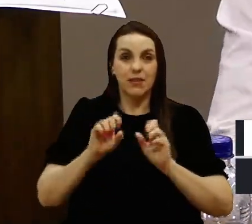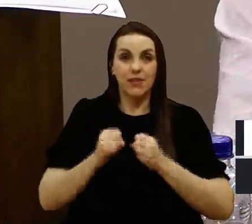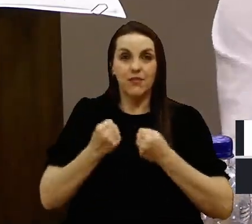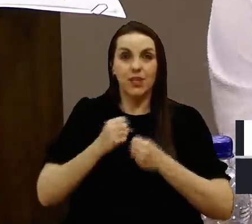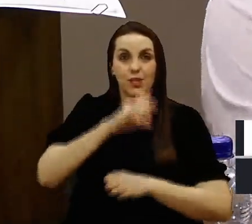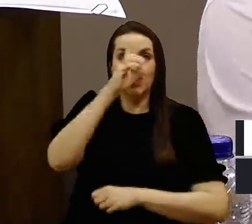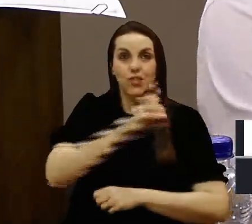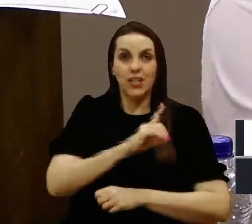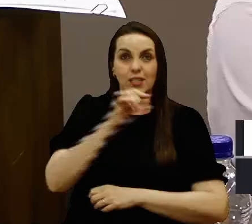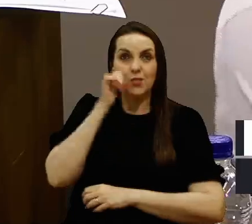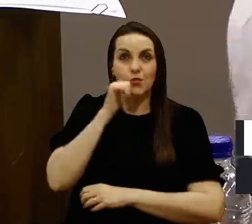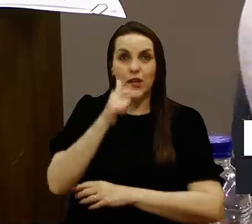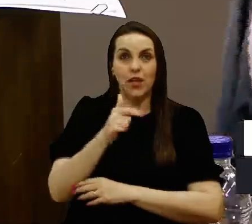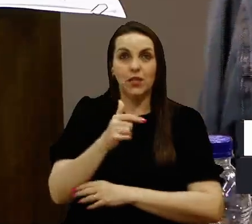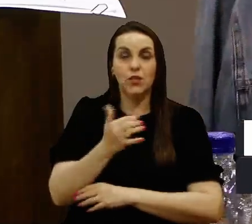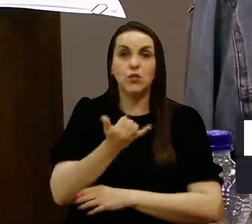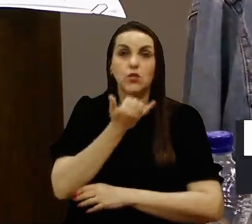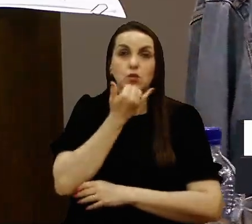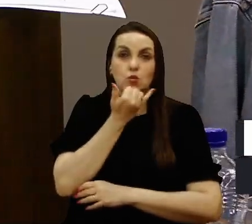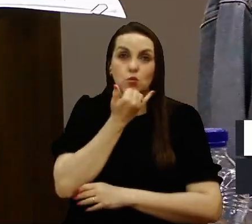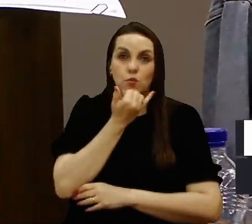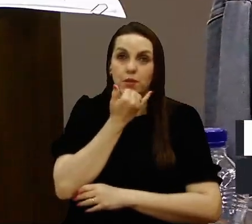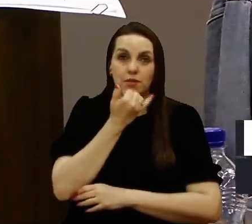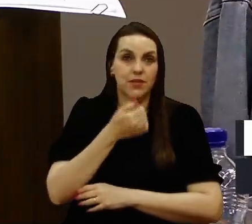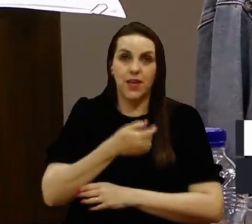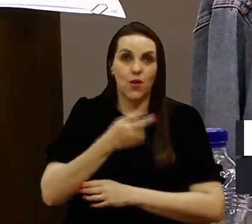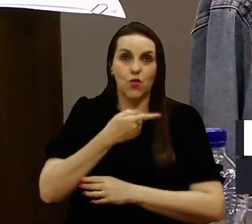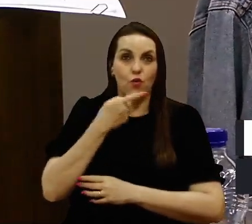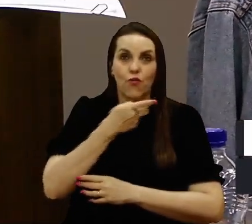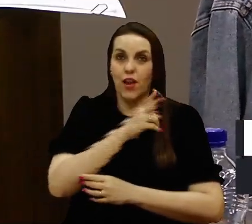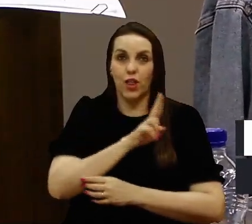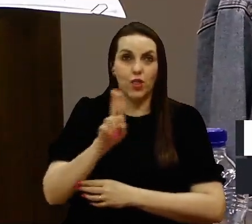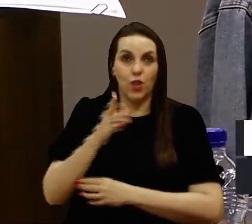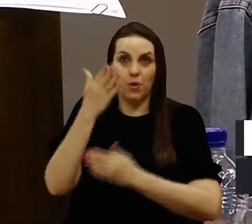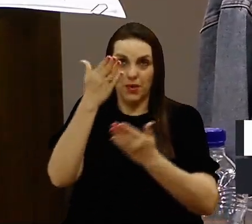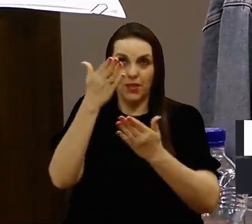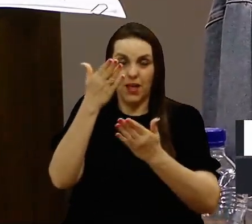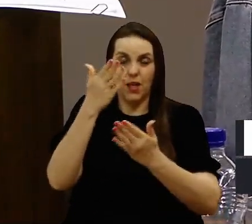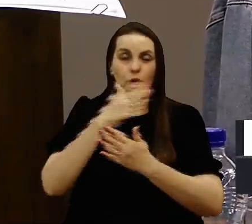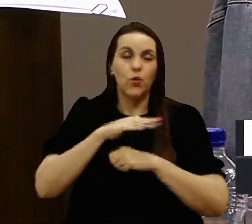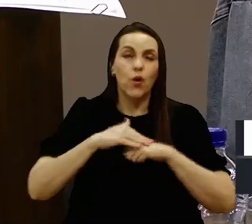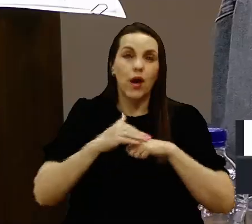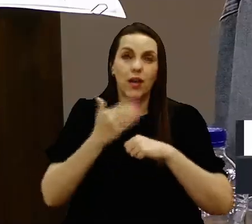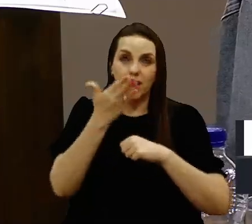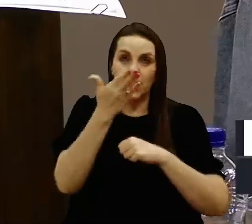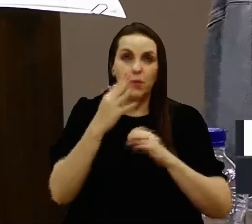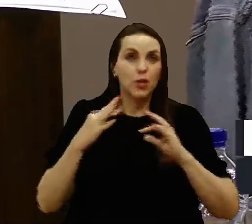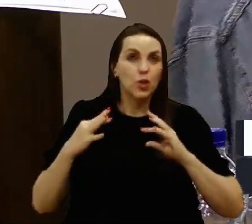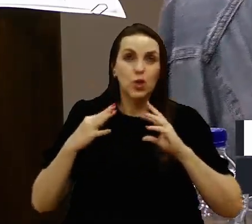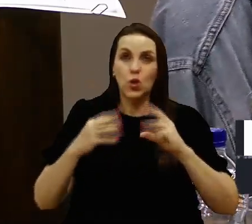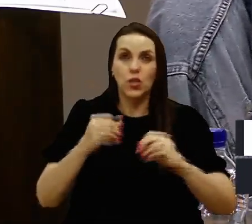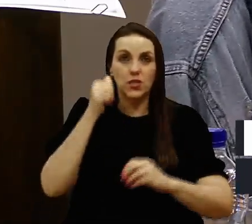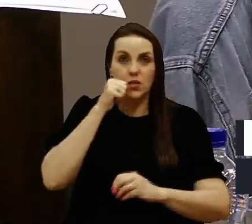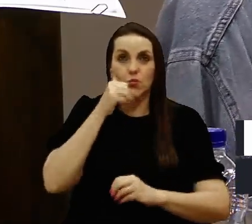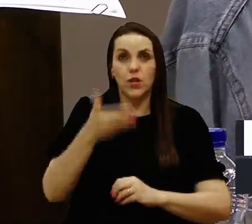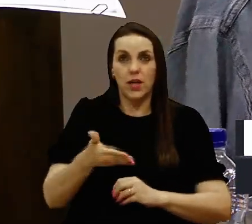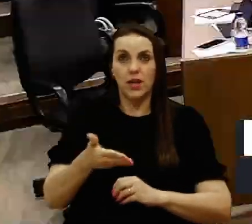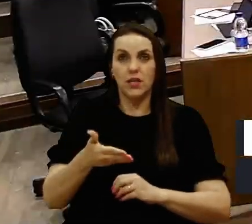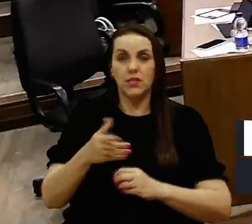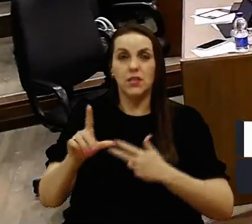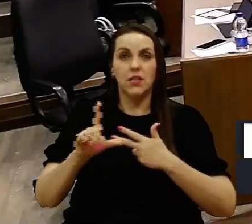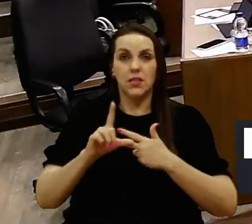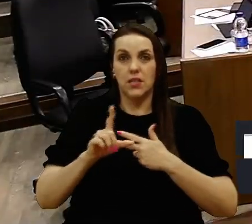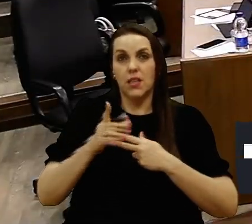que eu também não citei num primeiro momento e peço desculpas, mas tenho um carinho enorme pela senhora e por todas as mulheres desse